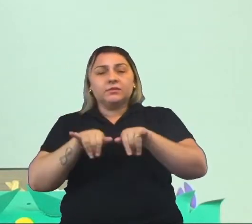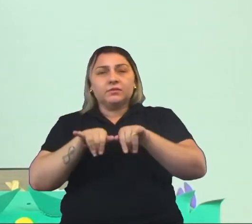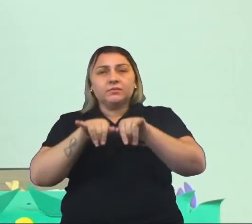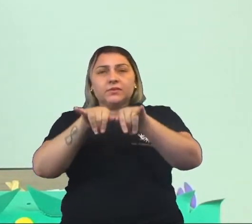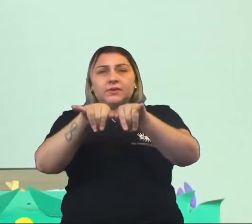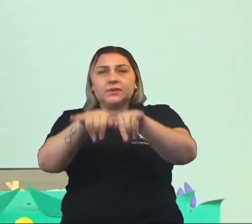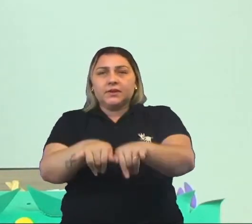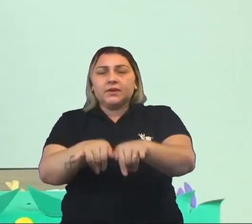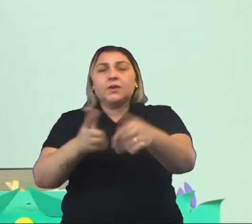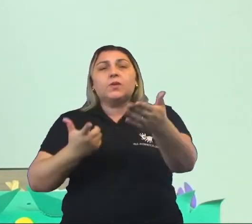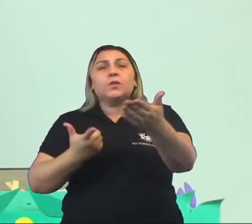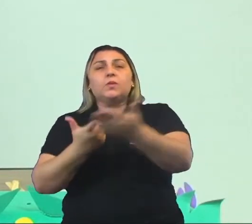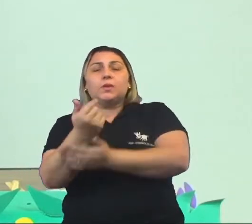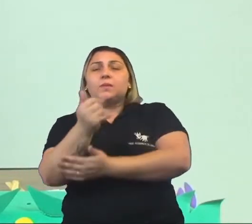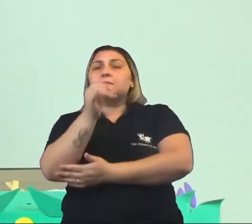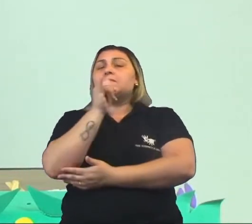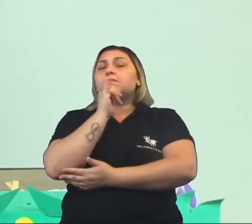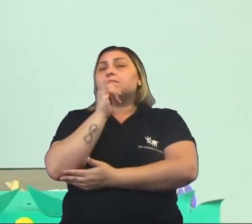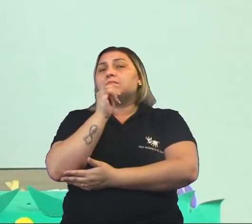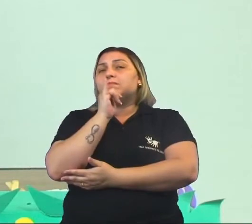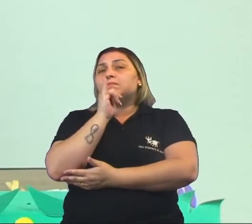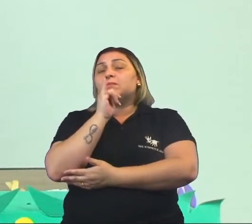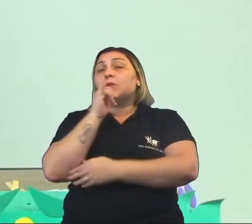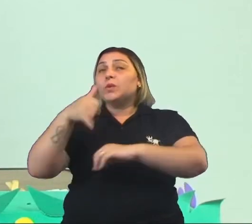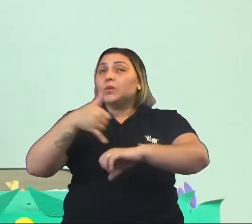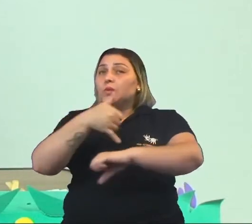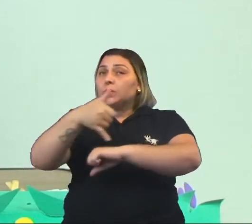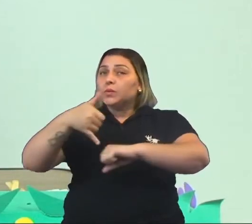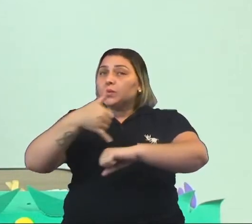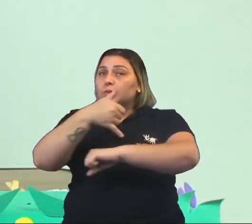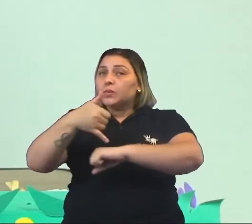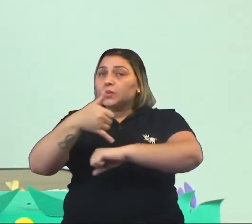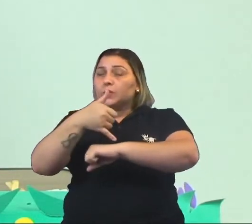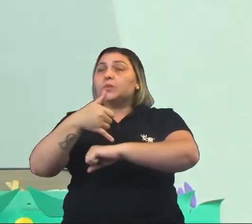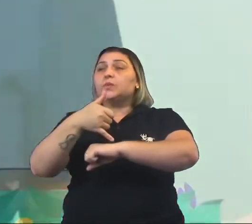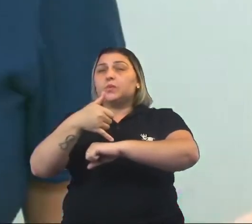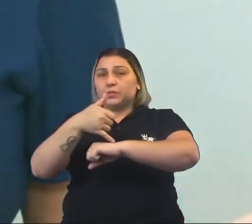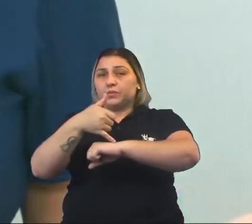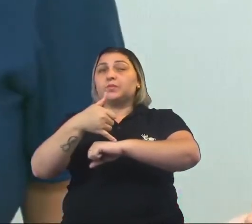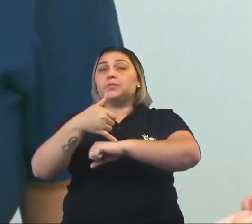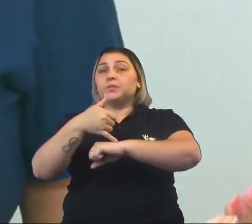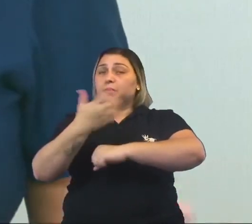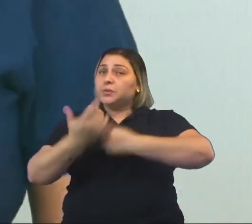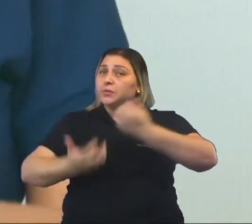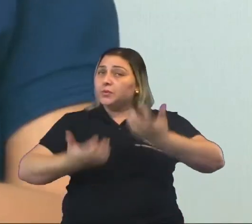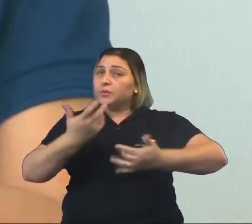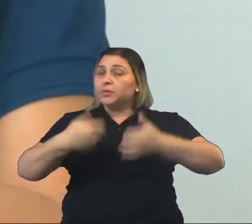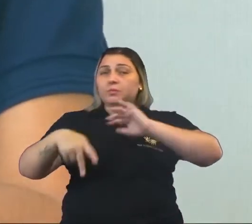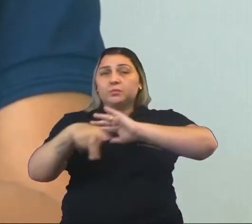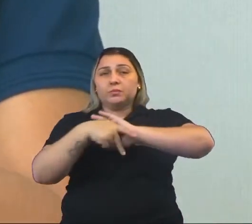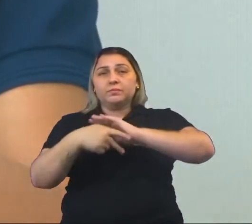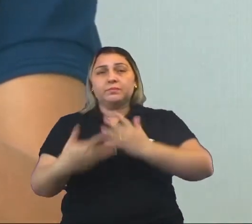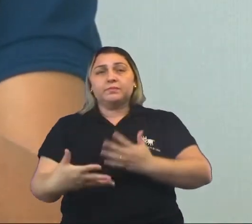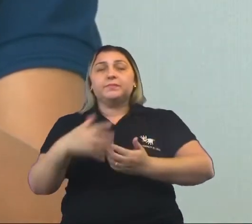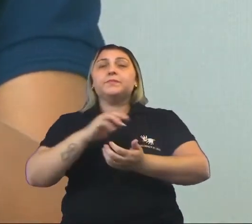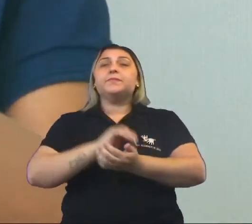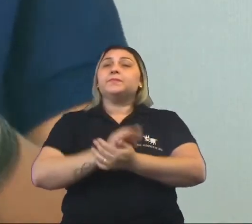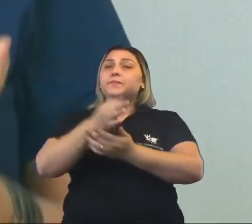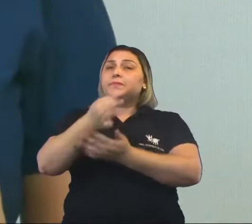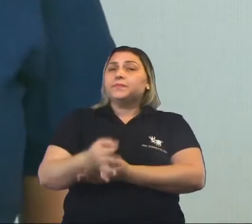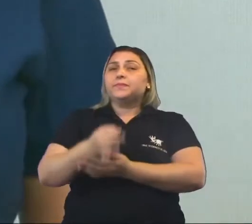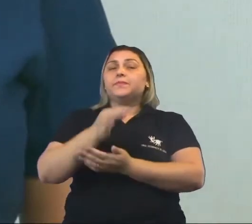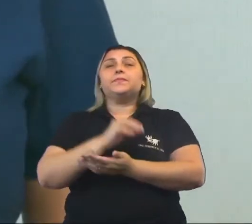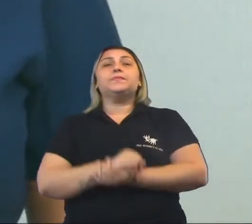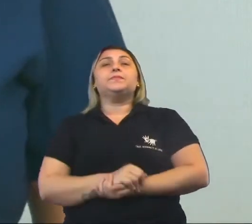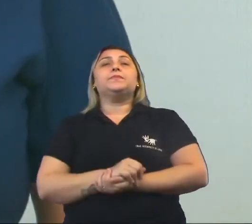supermercado e comprar, por exemplo, o óleo, a gordura para as frituras. Isso mesmo, certo? O